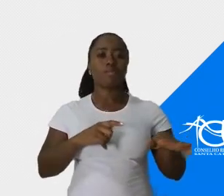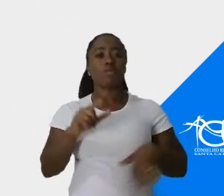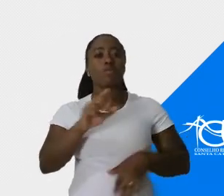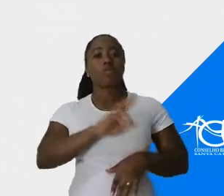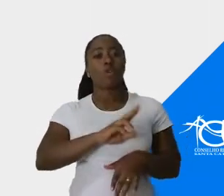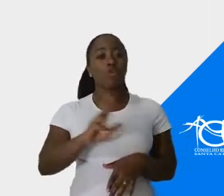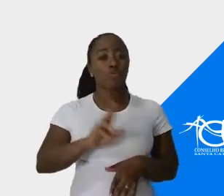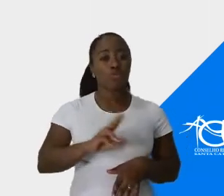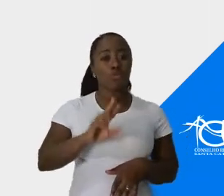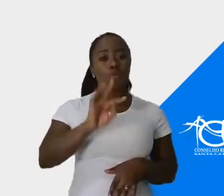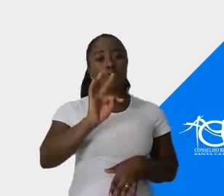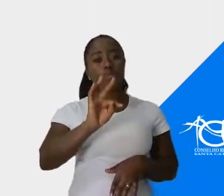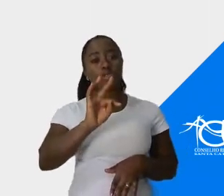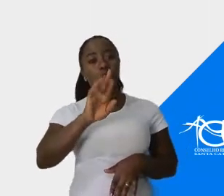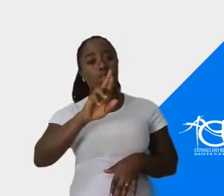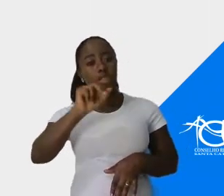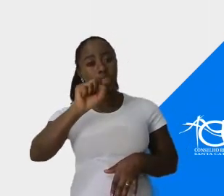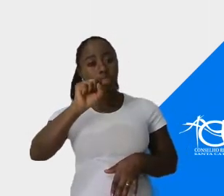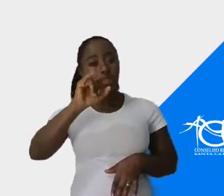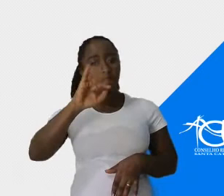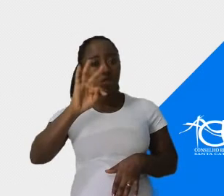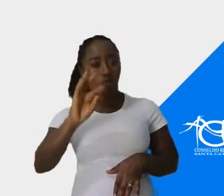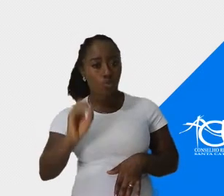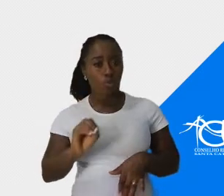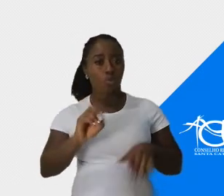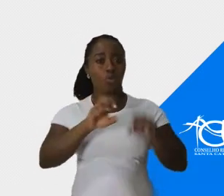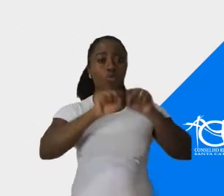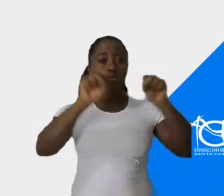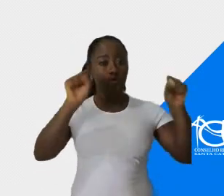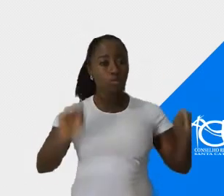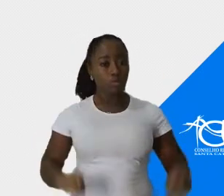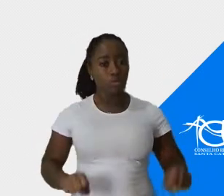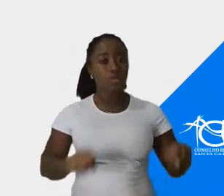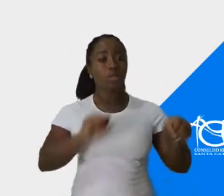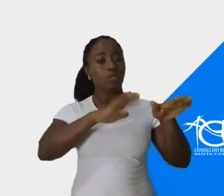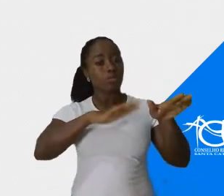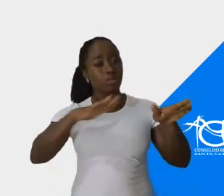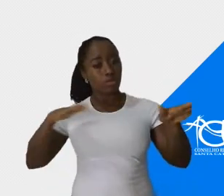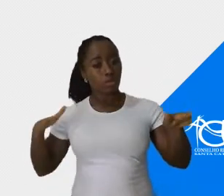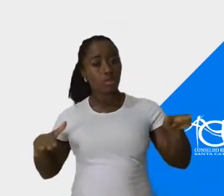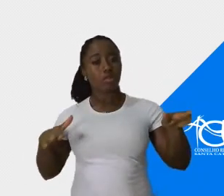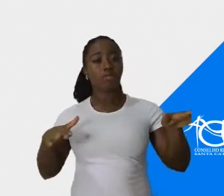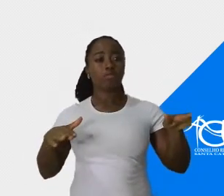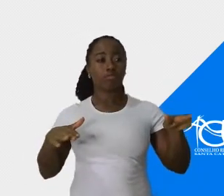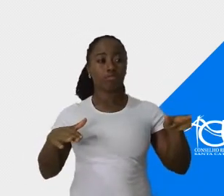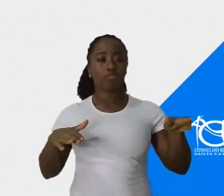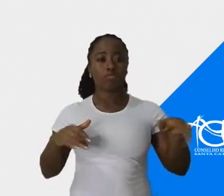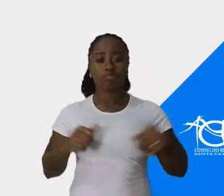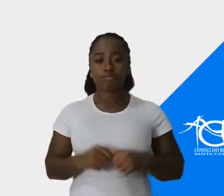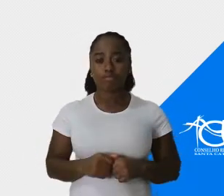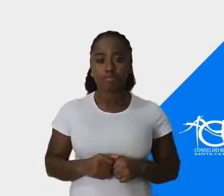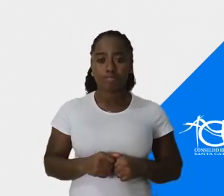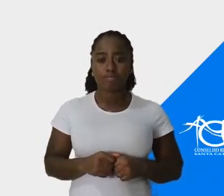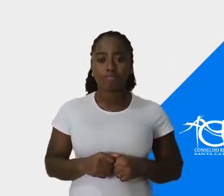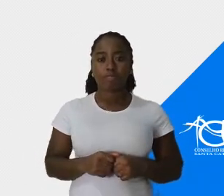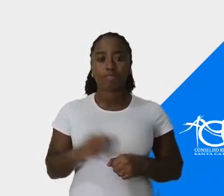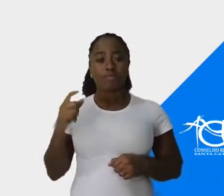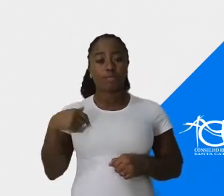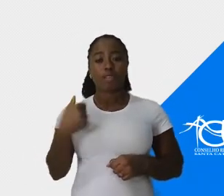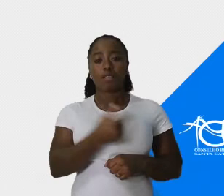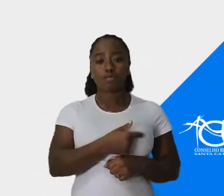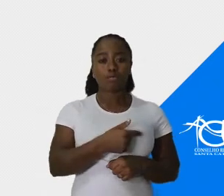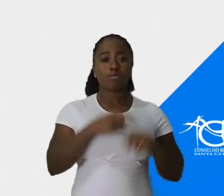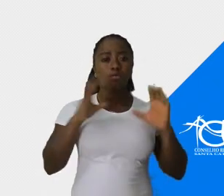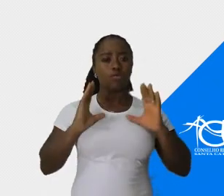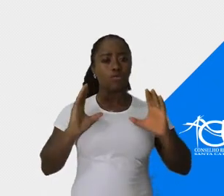sistema de trânsito é um sistema que ele é pleno do que a gente chama de comportamento humano ou de fator humano no